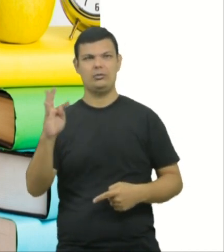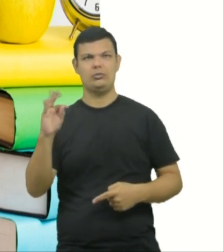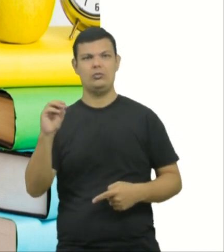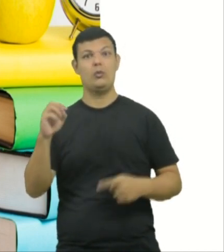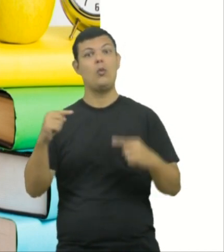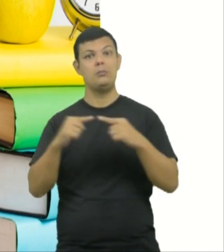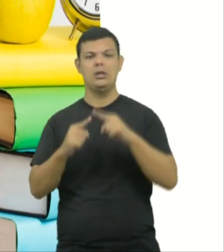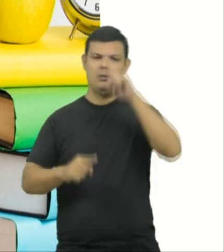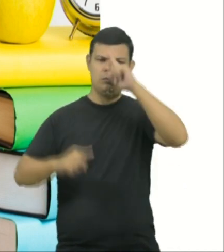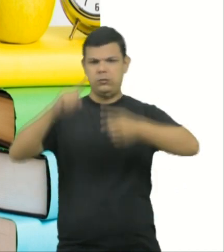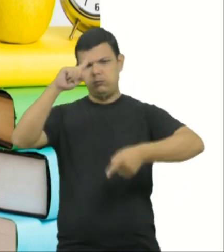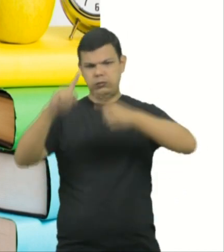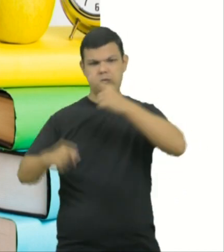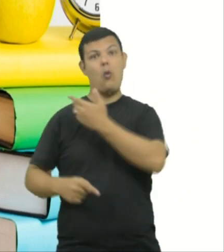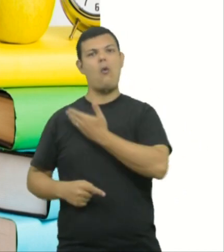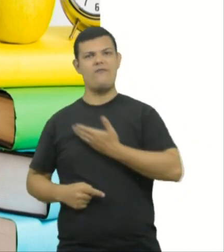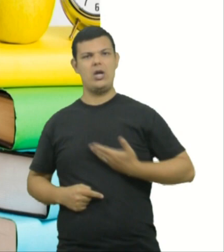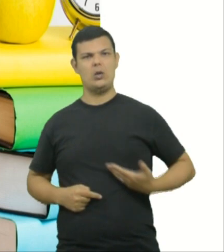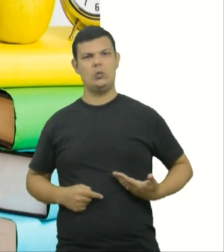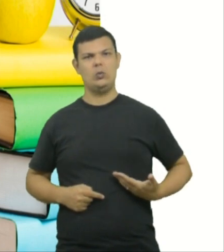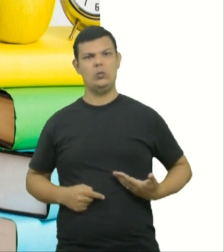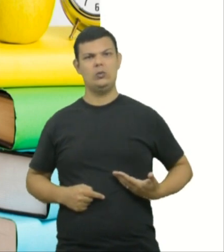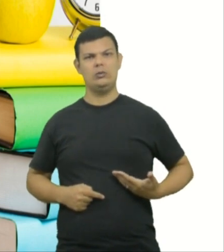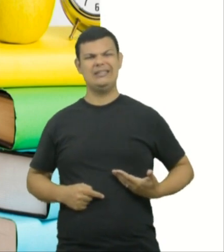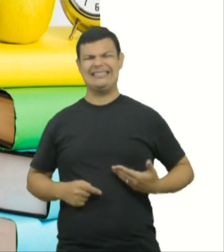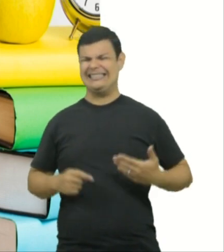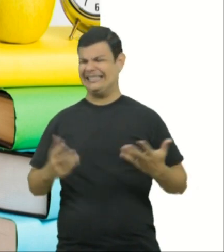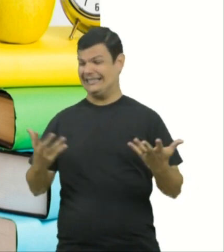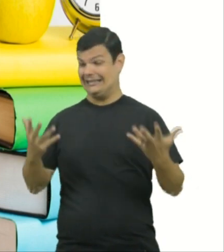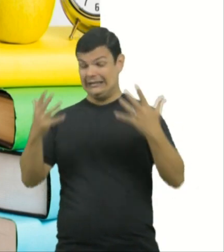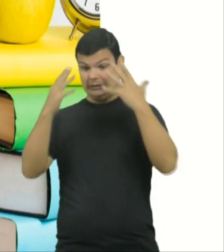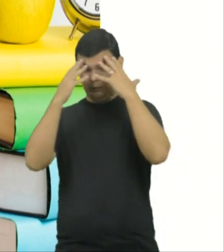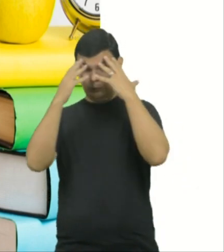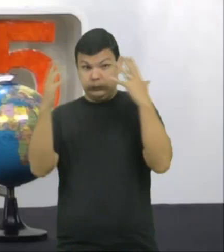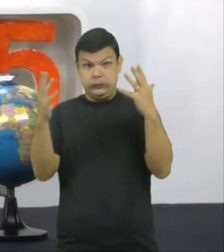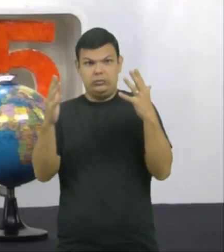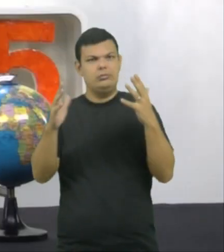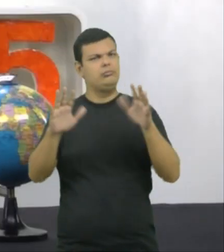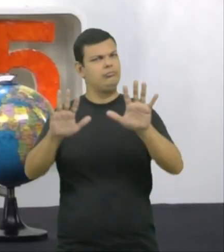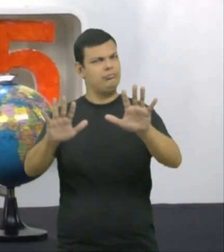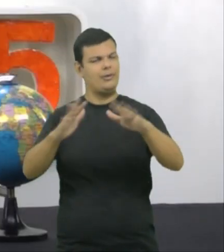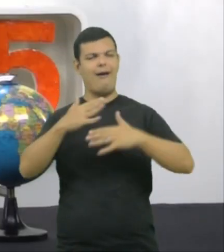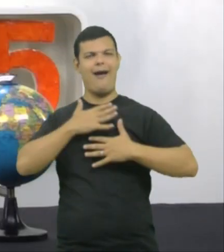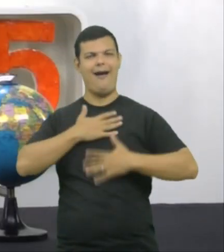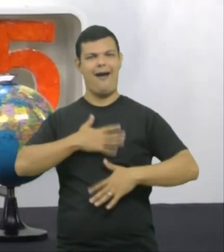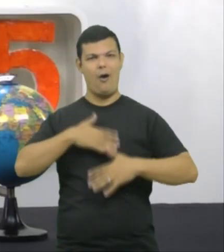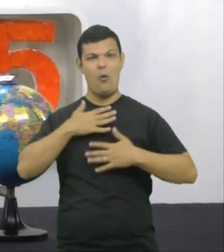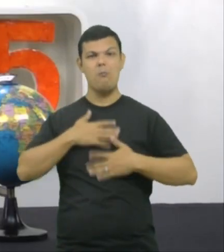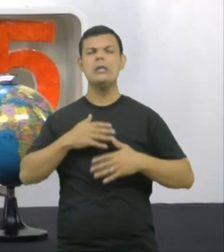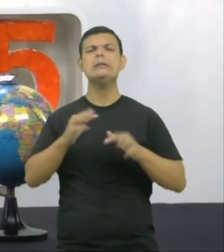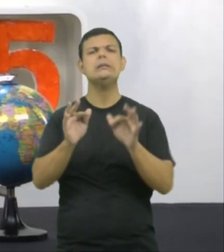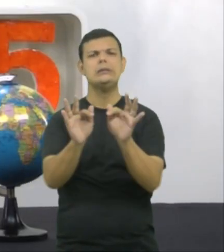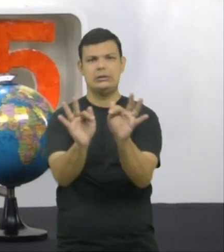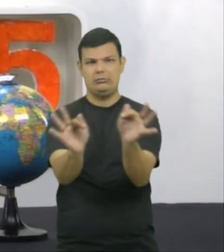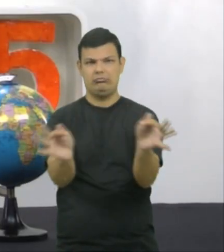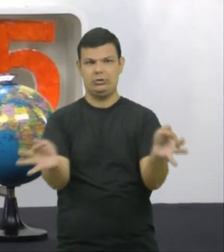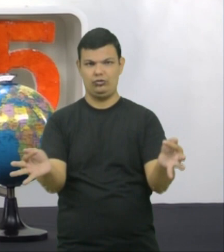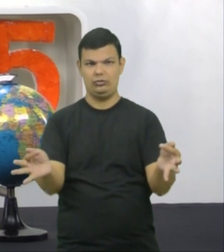poder, governo. Meu Deus, professor, é muita coisa. Calma, é muito